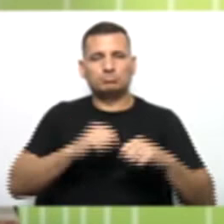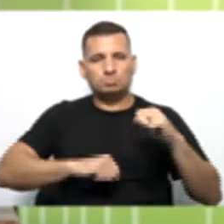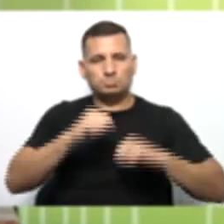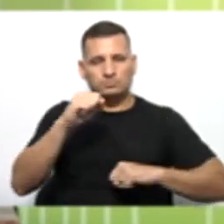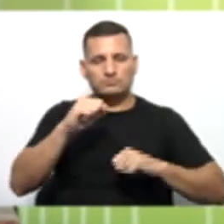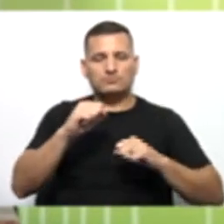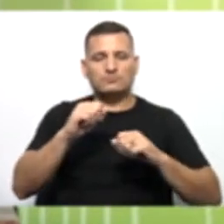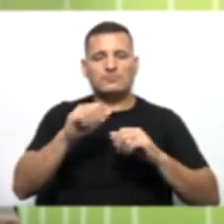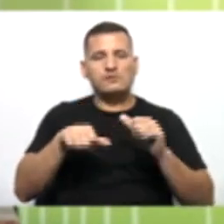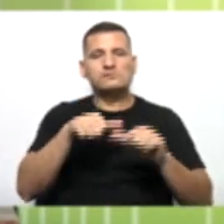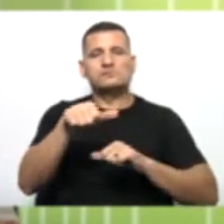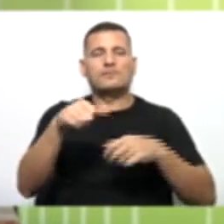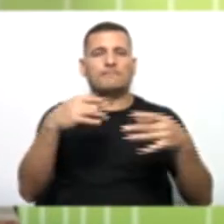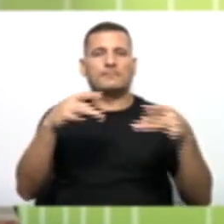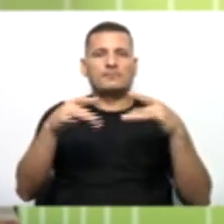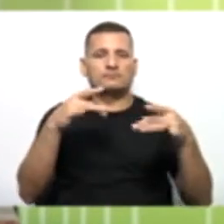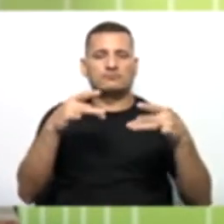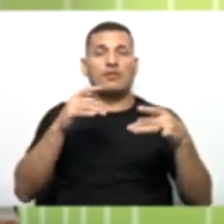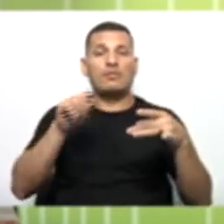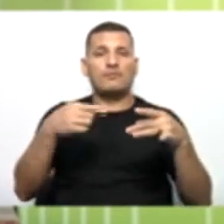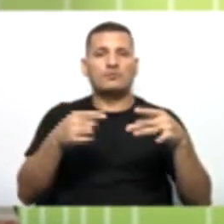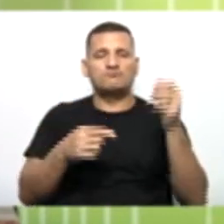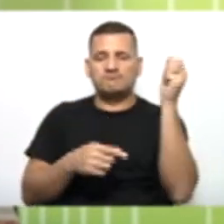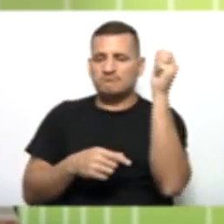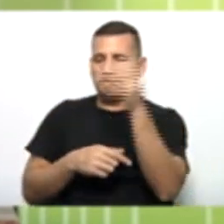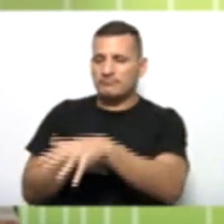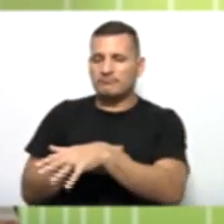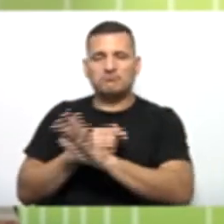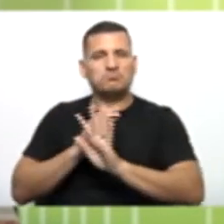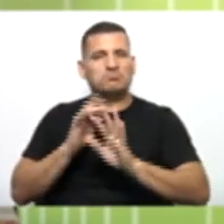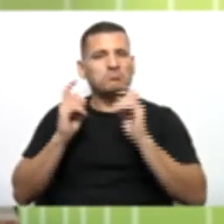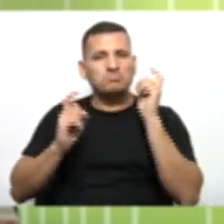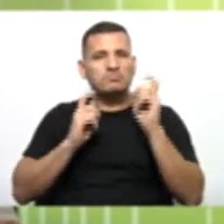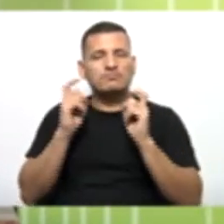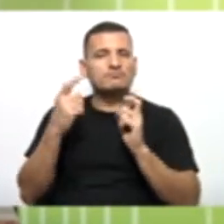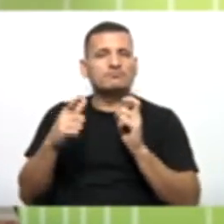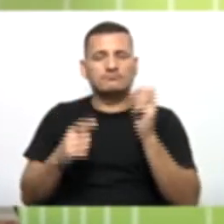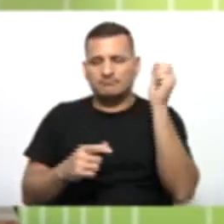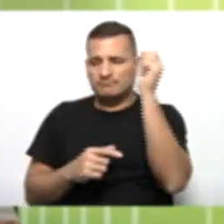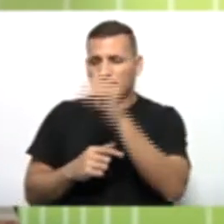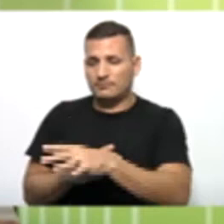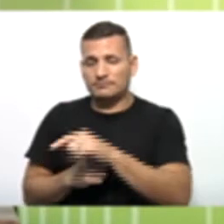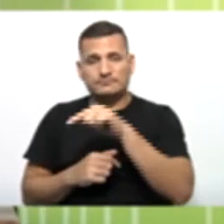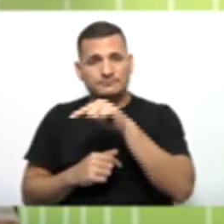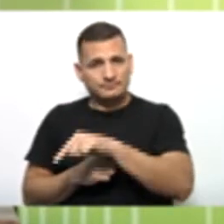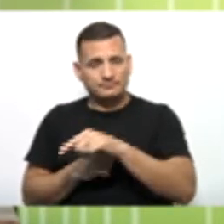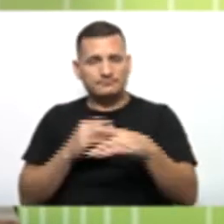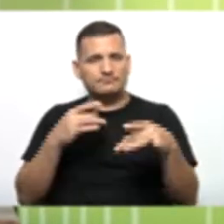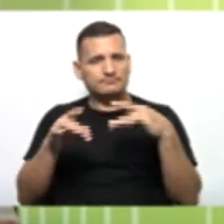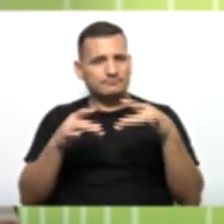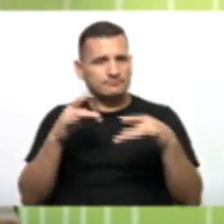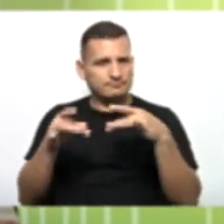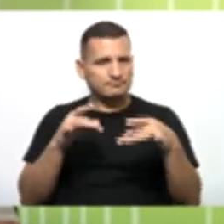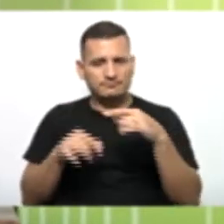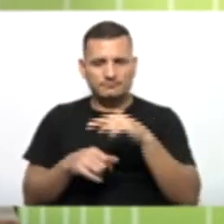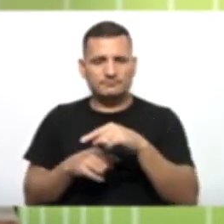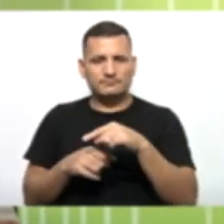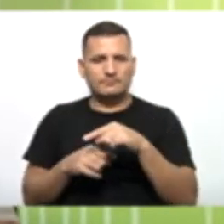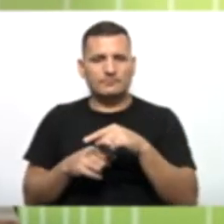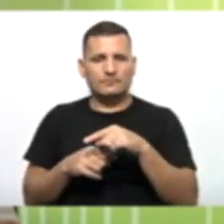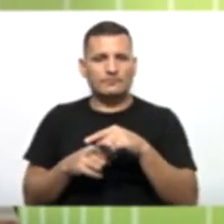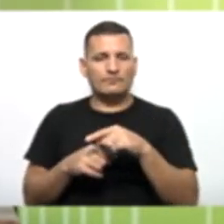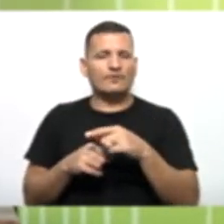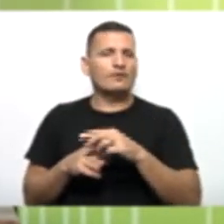e muitas vezes descartado sem nenhuma preocupação. Esse plástico, ele não é como